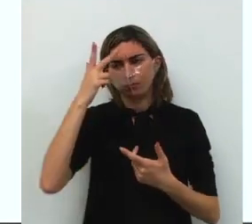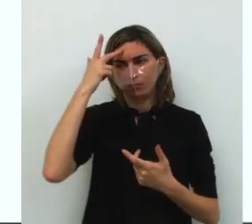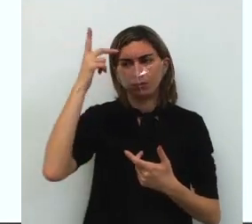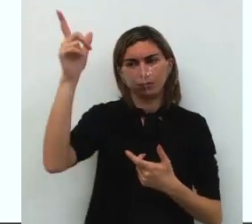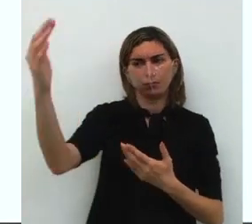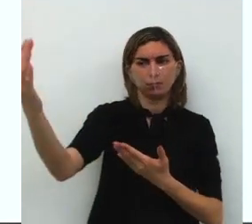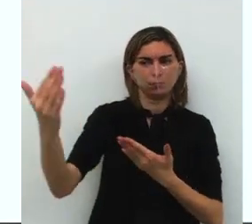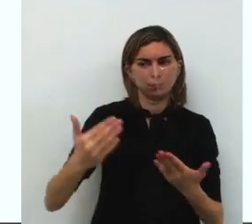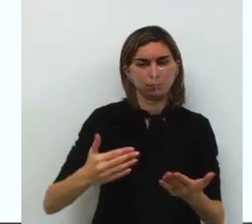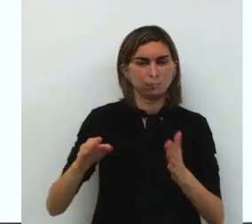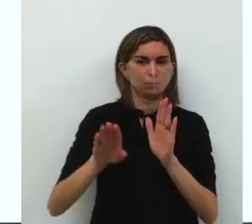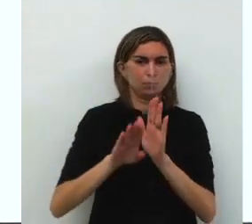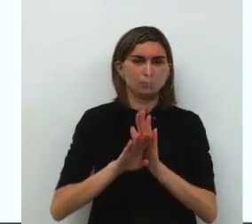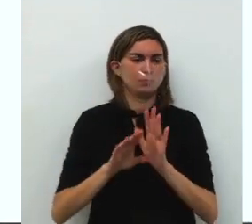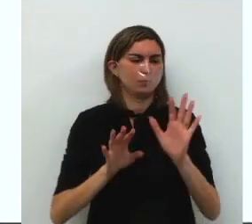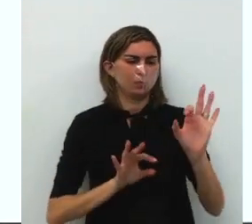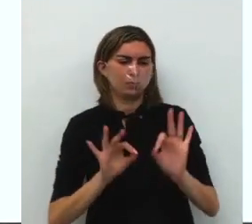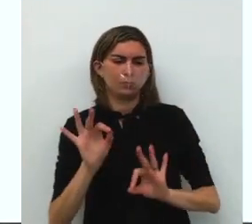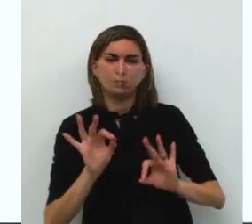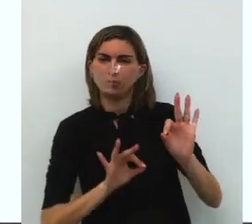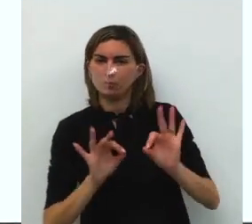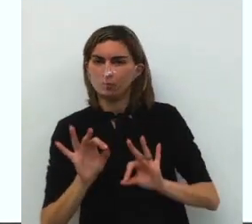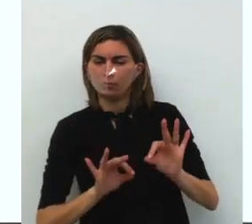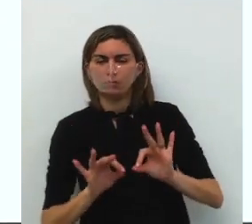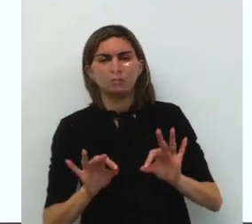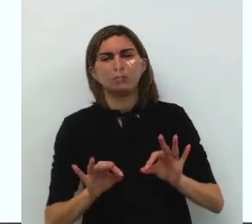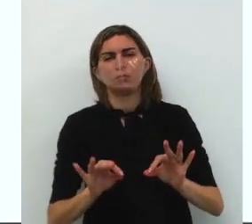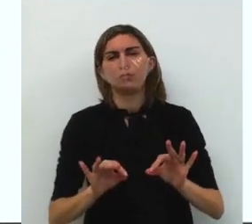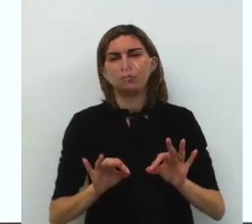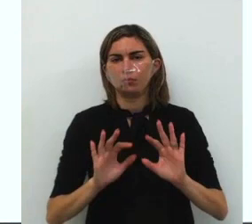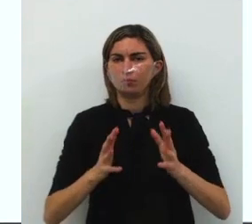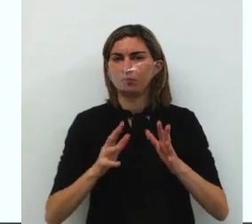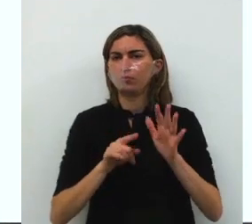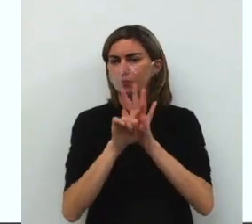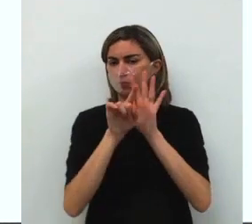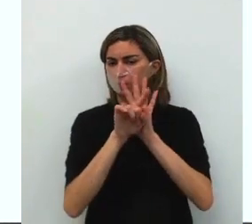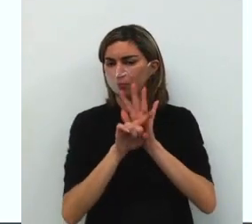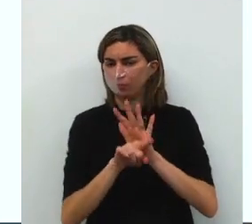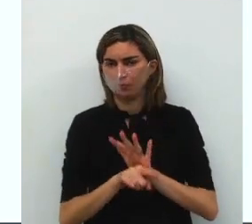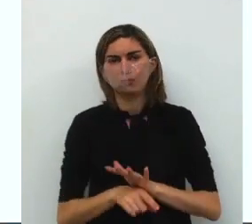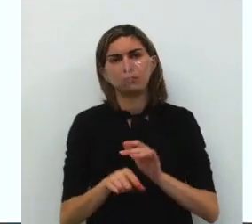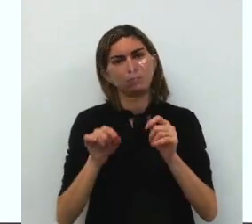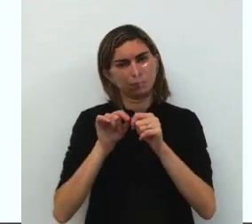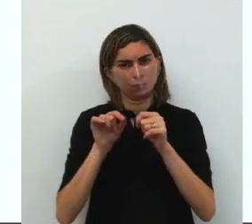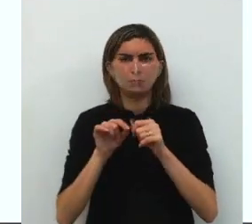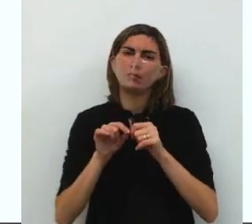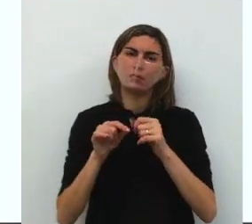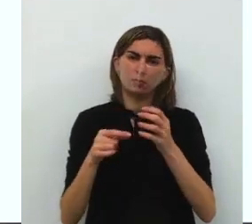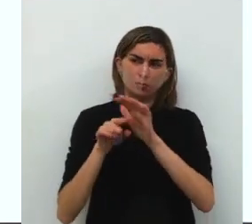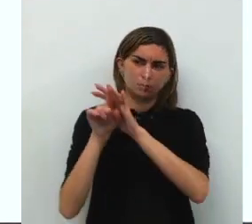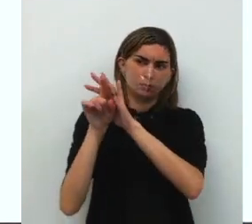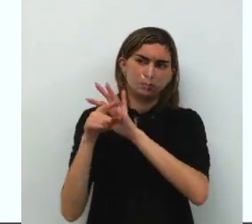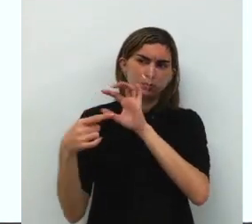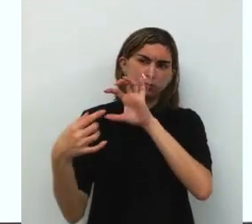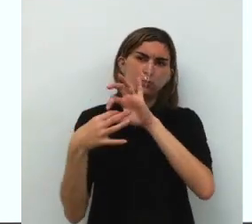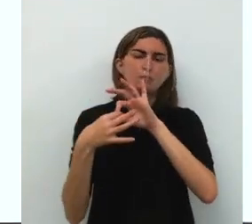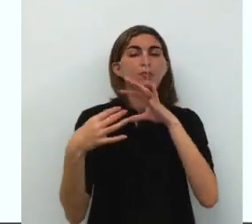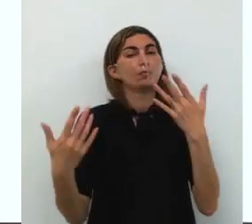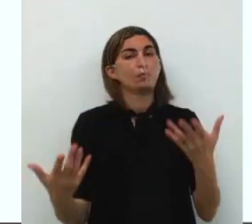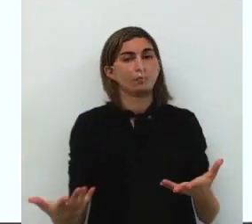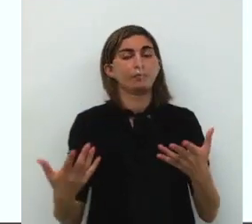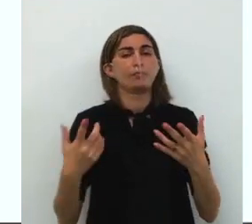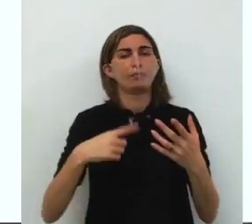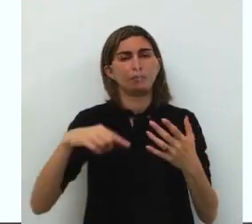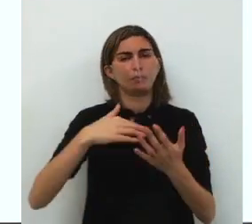Essa pessoa chega, nós temos já o quê? As perguntas a serem feitas, a serem veiculadas,